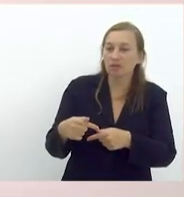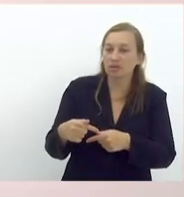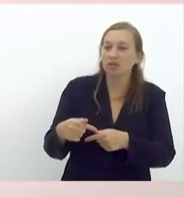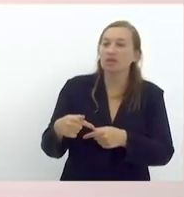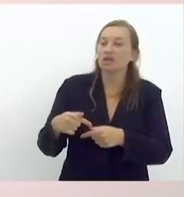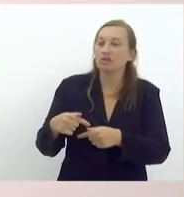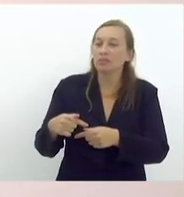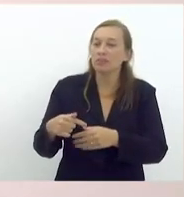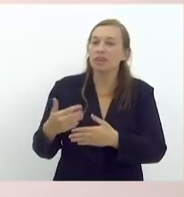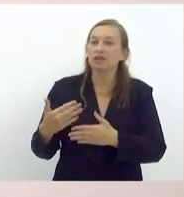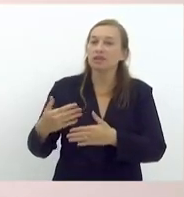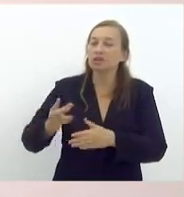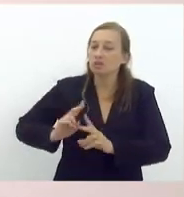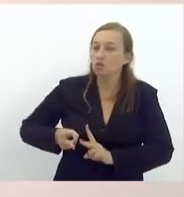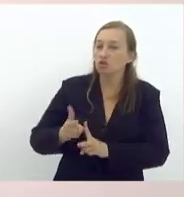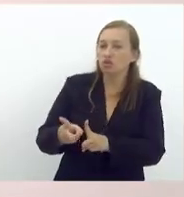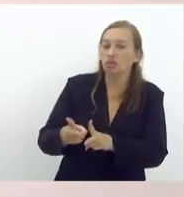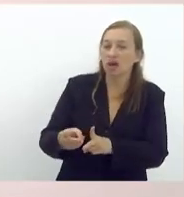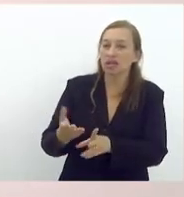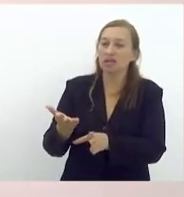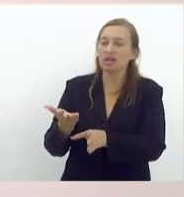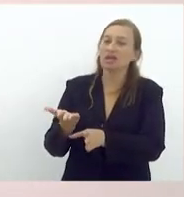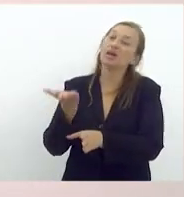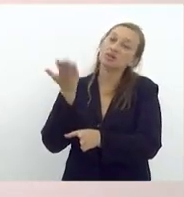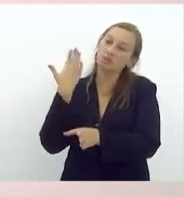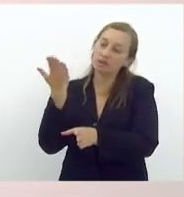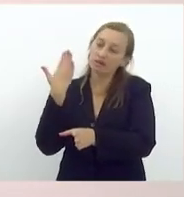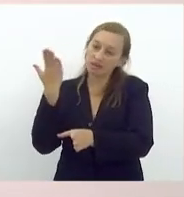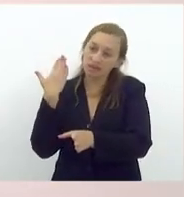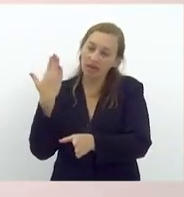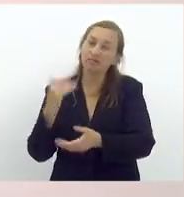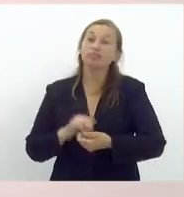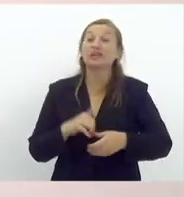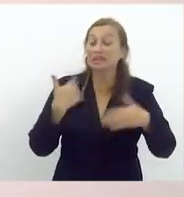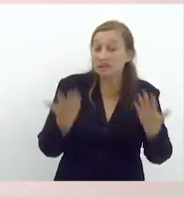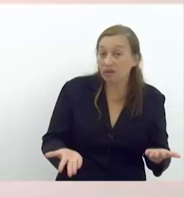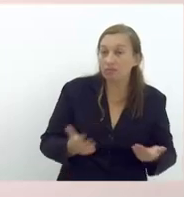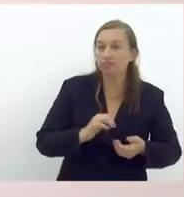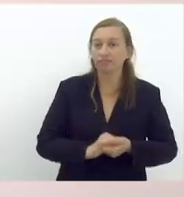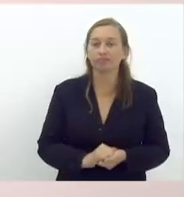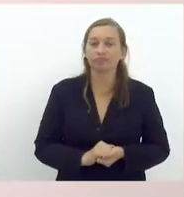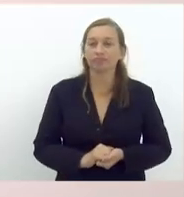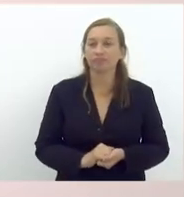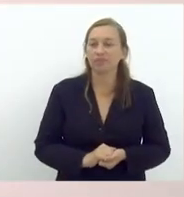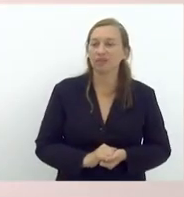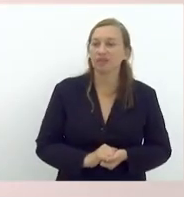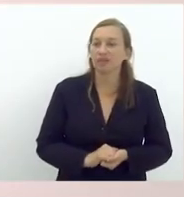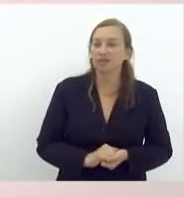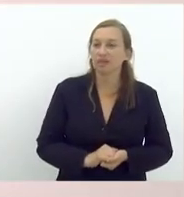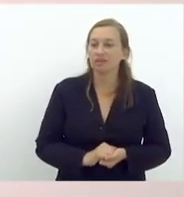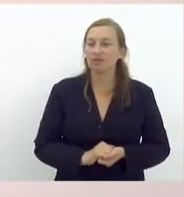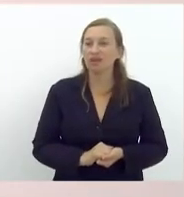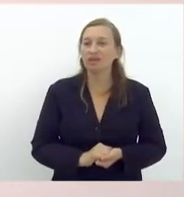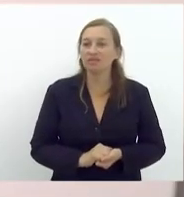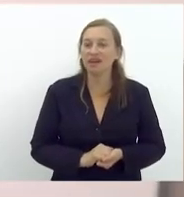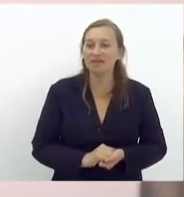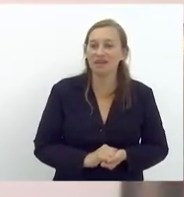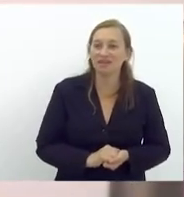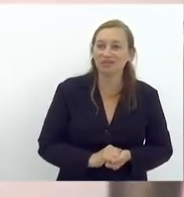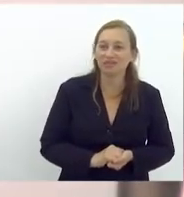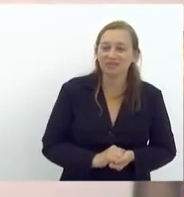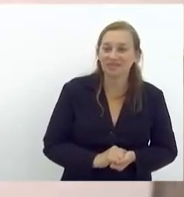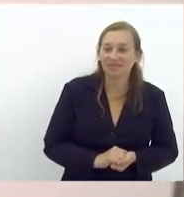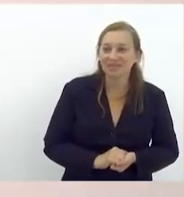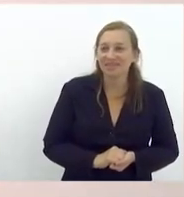e caminhar da geração mais antiga e caminhando para ir para lá então não tem como falar de roda cultural sem falar da batalha